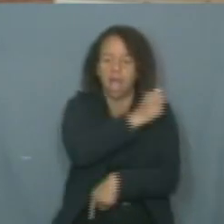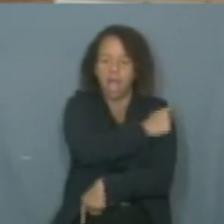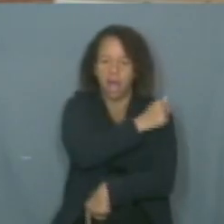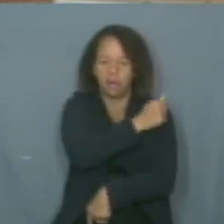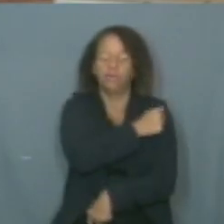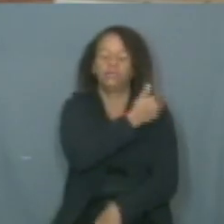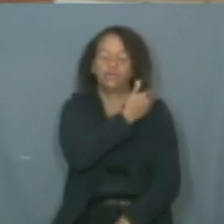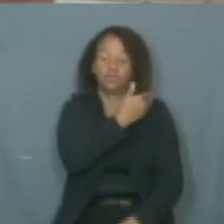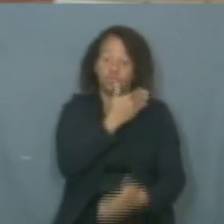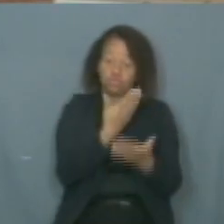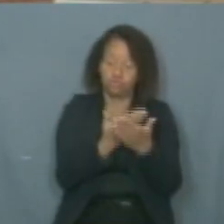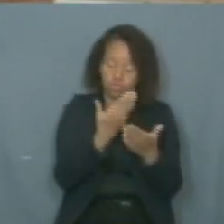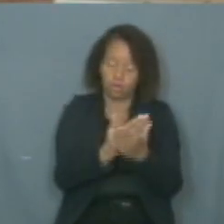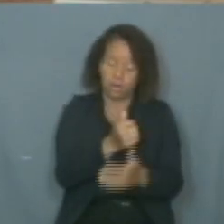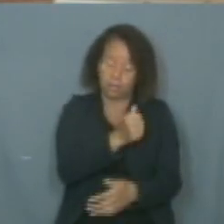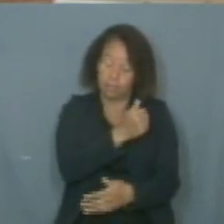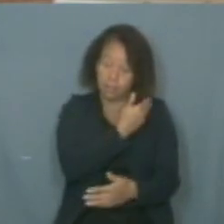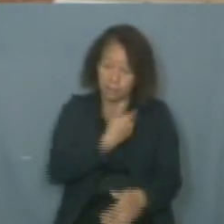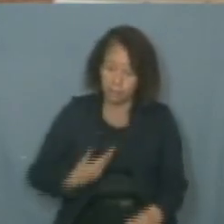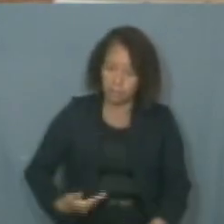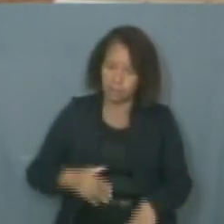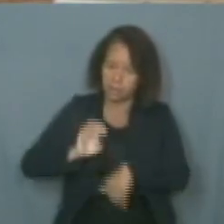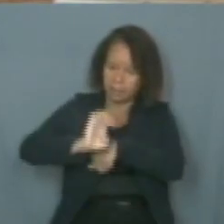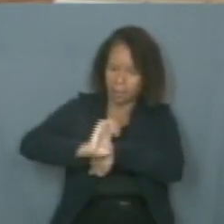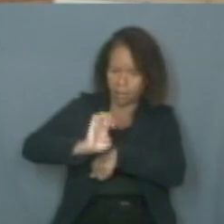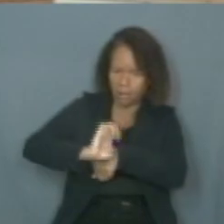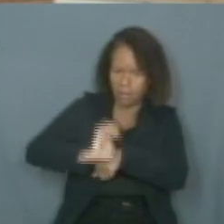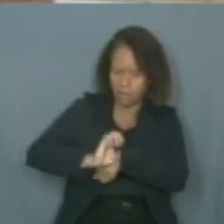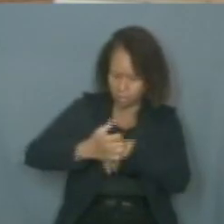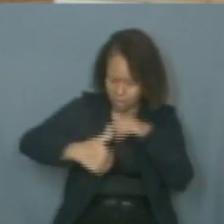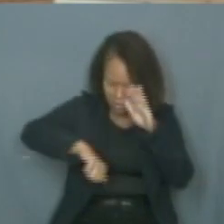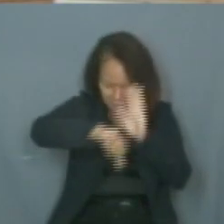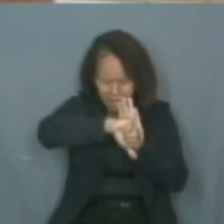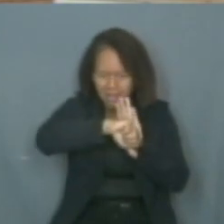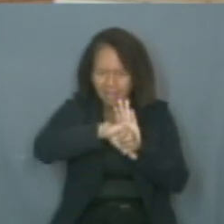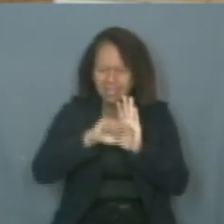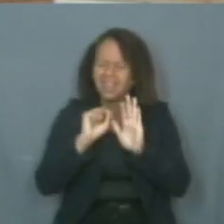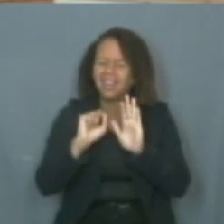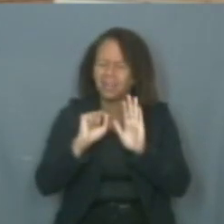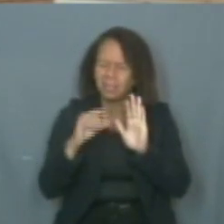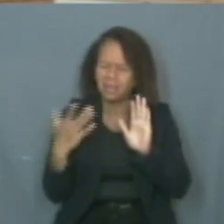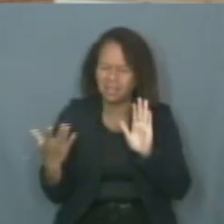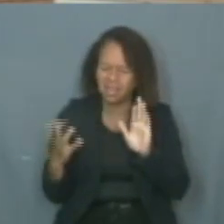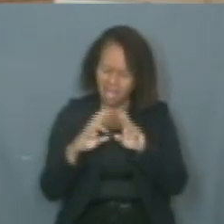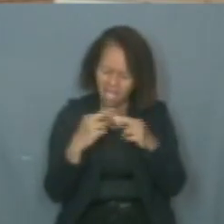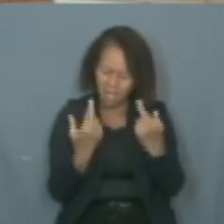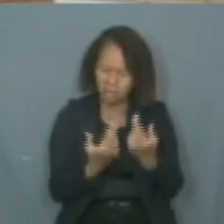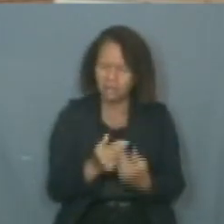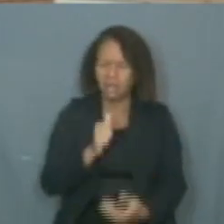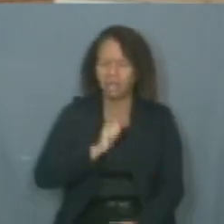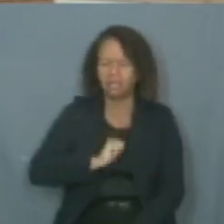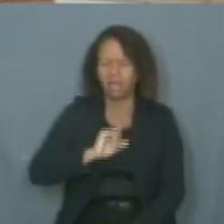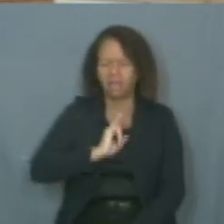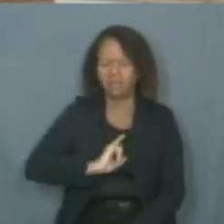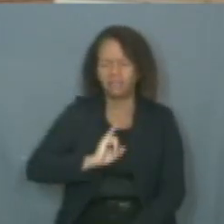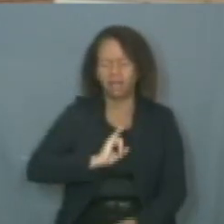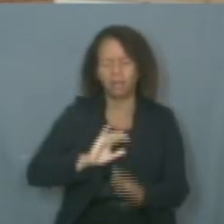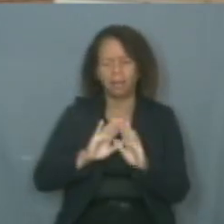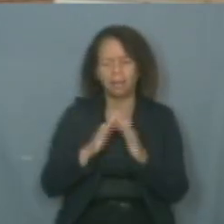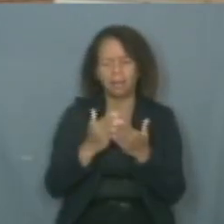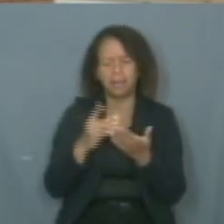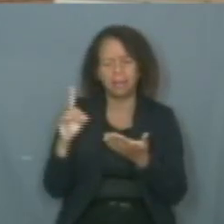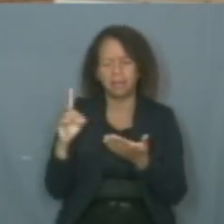rede pública do estado de Pernambuco, de que? Qual era o crime? Se reunirem no intervalo para fazer o intervalo